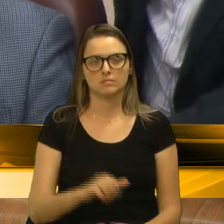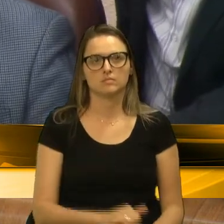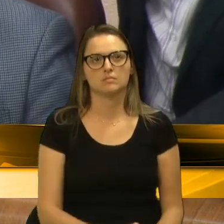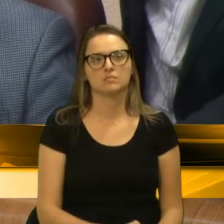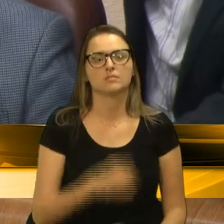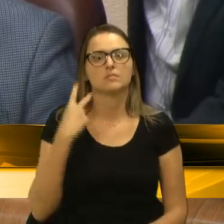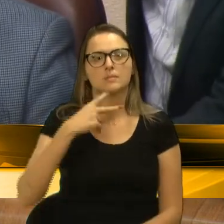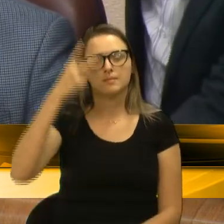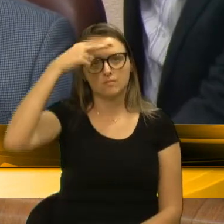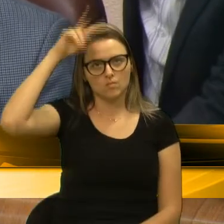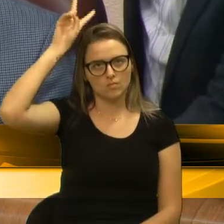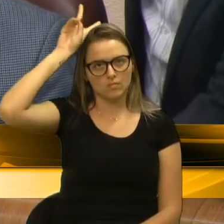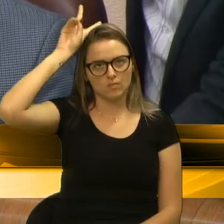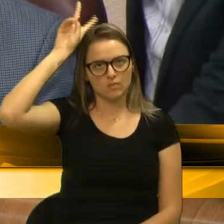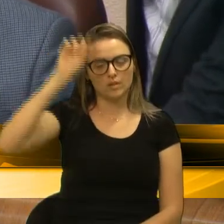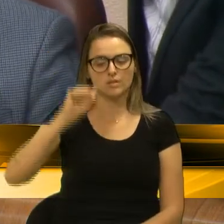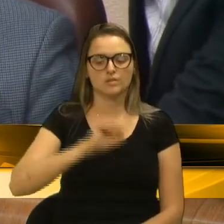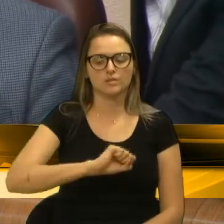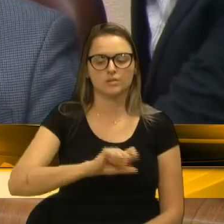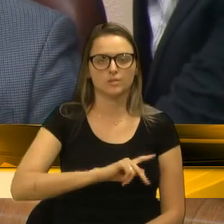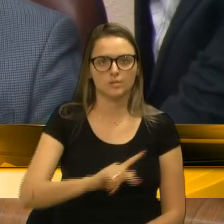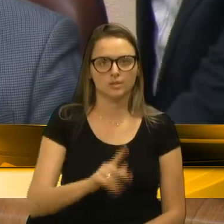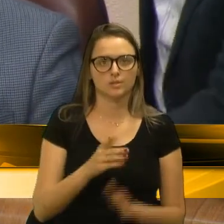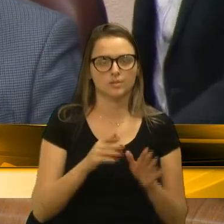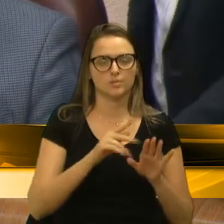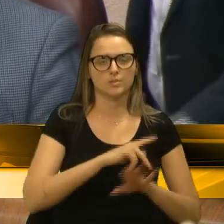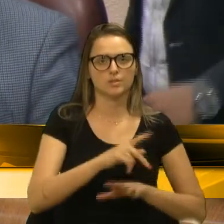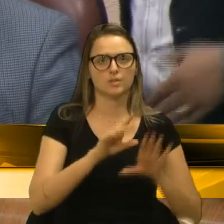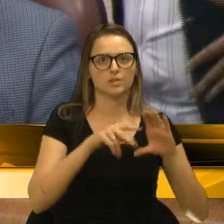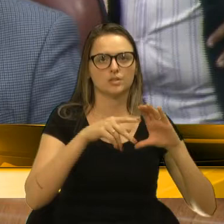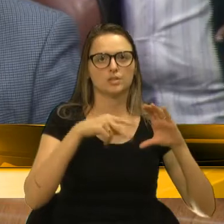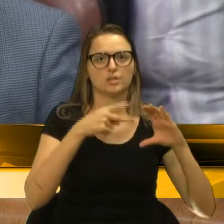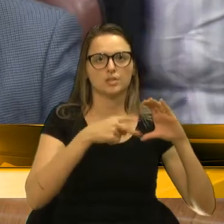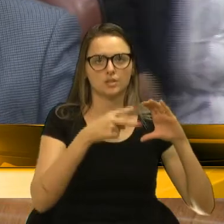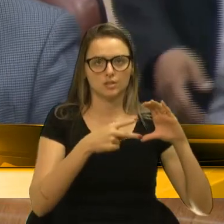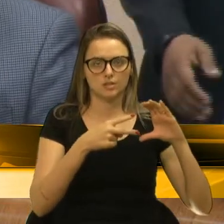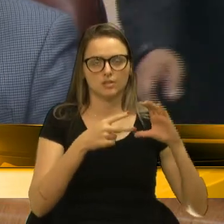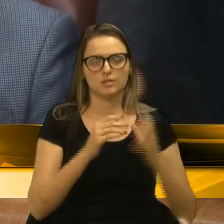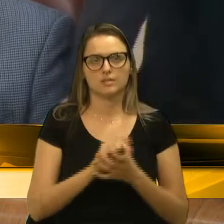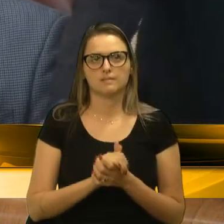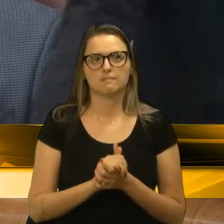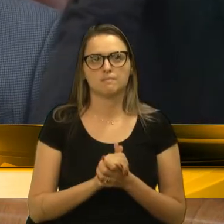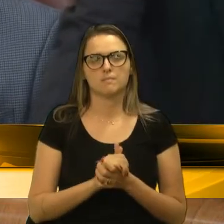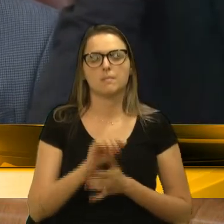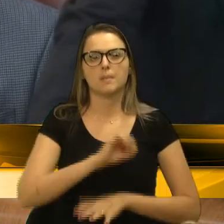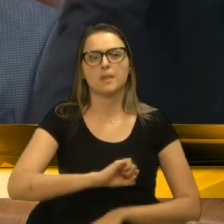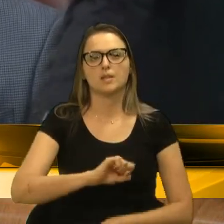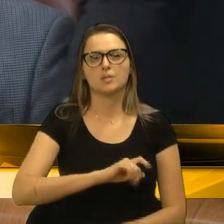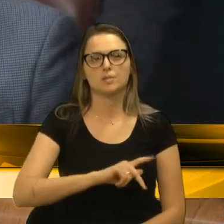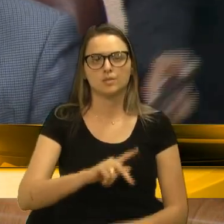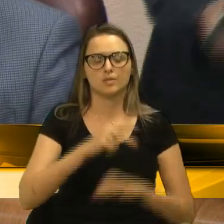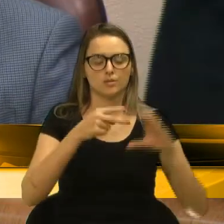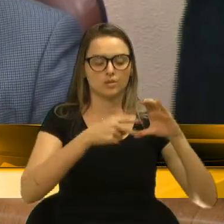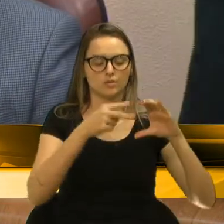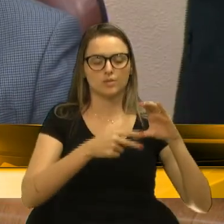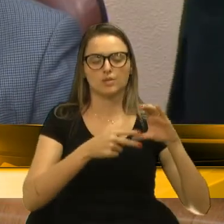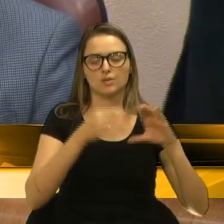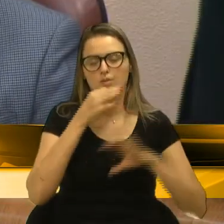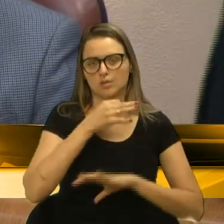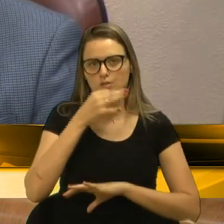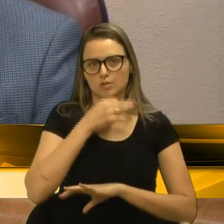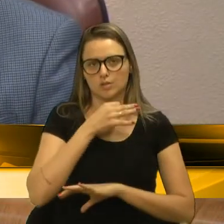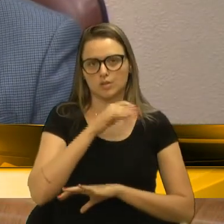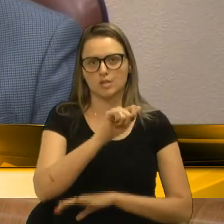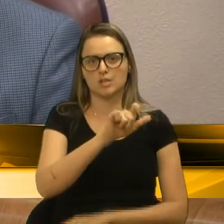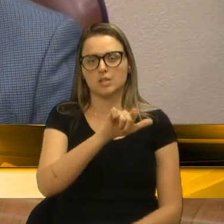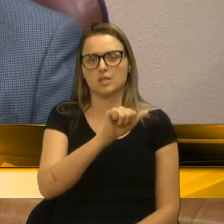Vereador Edson da Rosa, pois não. Senhor presidente da Câmara Municipal de Caxias do Sul. Excelentíssimo senhor presidente da Câmara Municipal de Caxias do Sul, Alaor